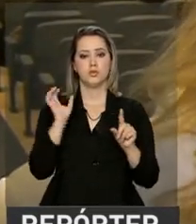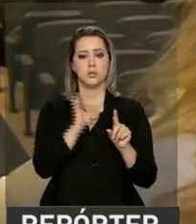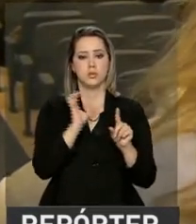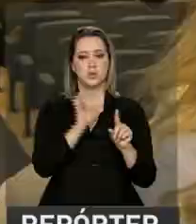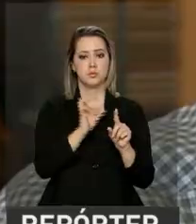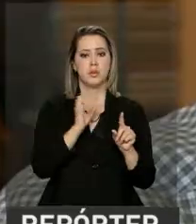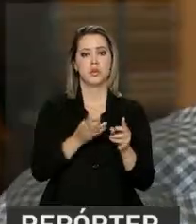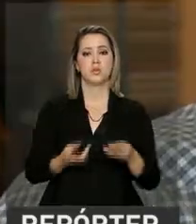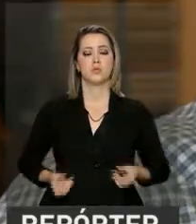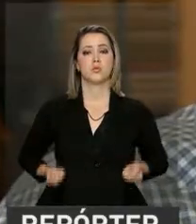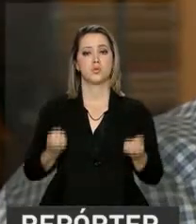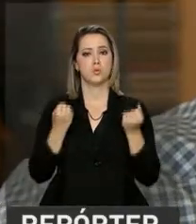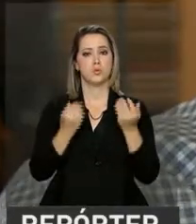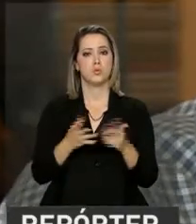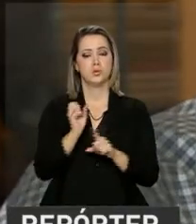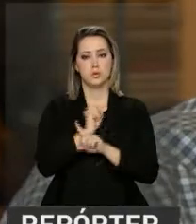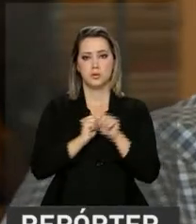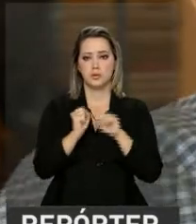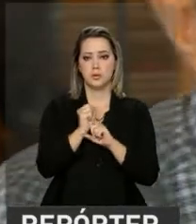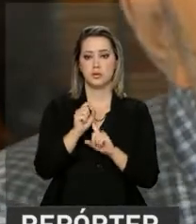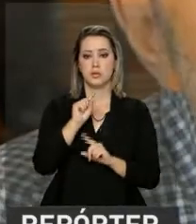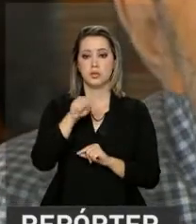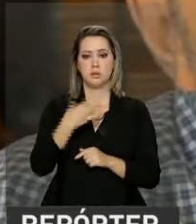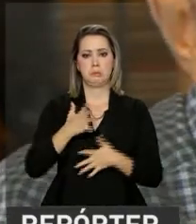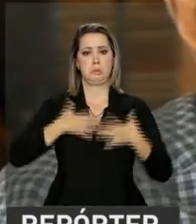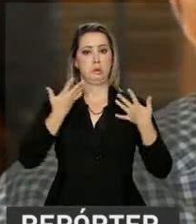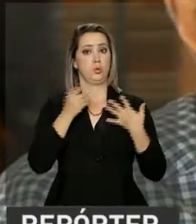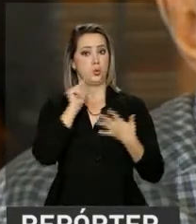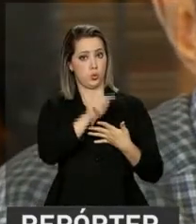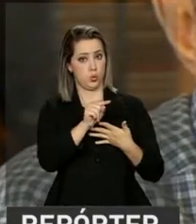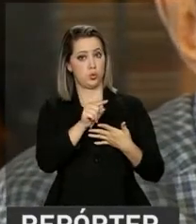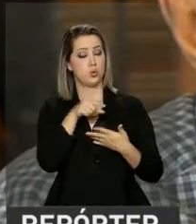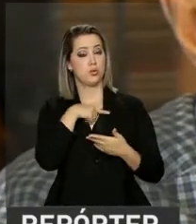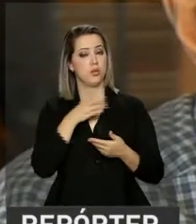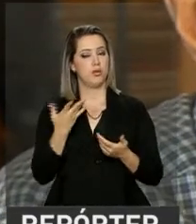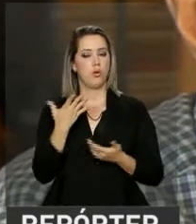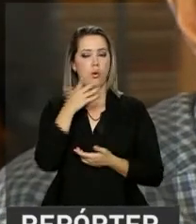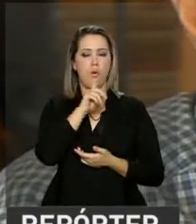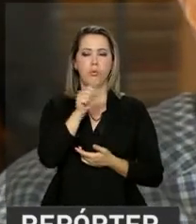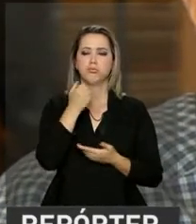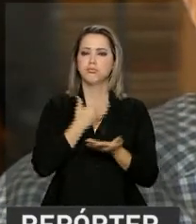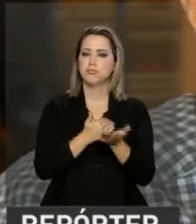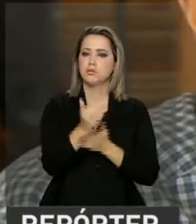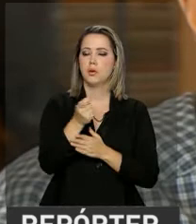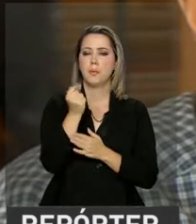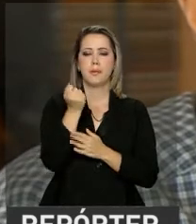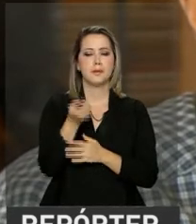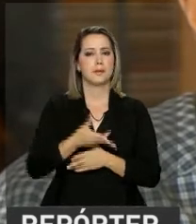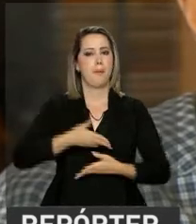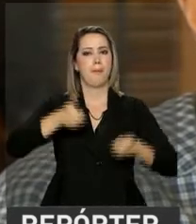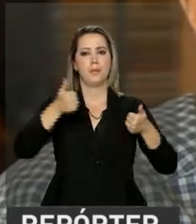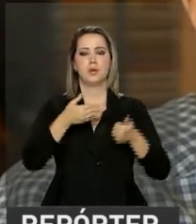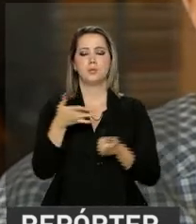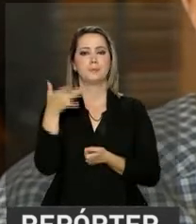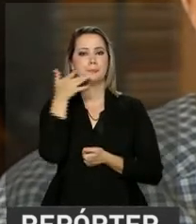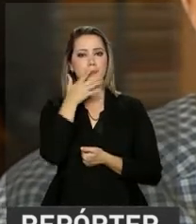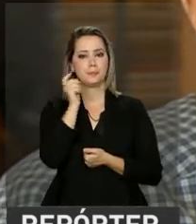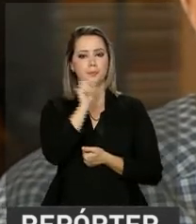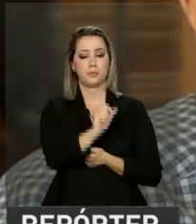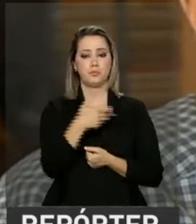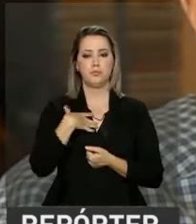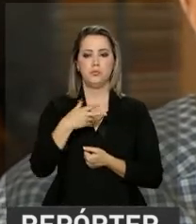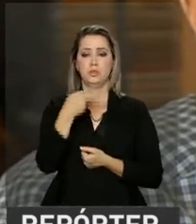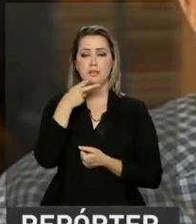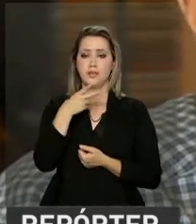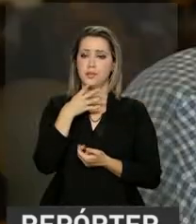na sociedade. Depois do susto, Guilherme começa agora a aproveitar a vida com mais aromas e sabores, sentidos que o